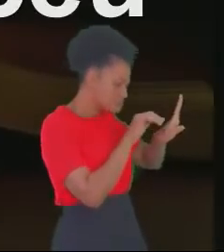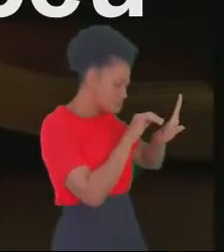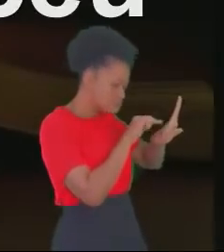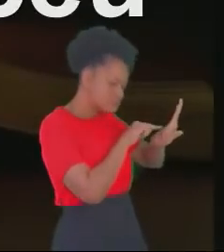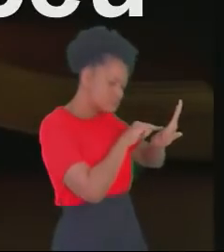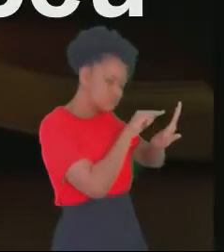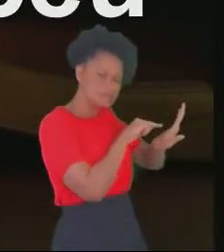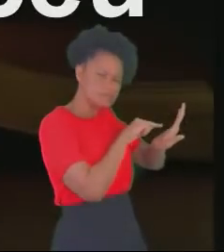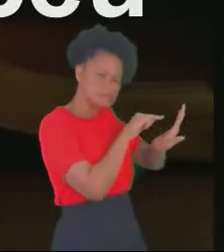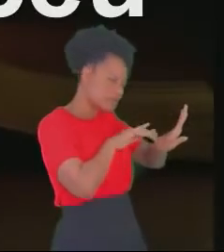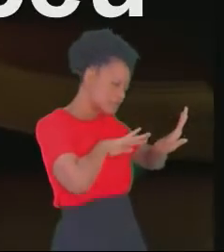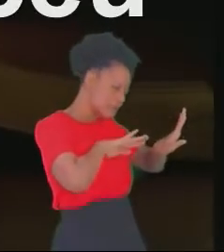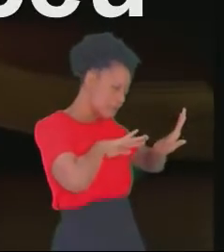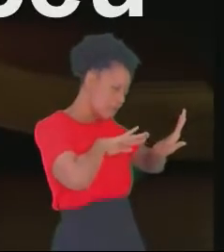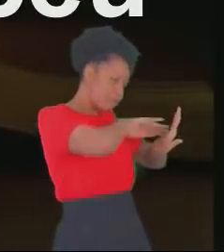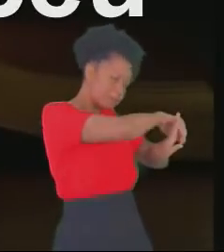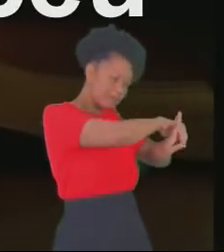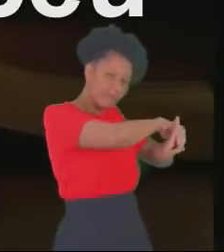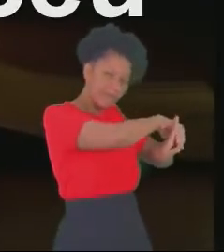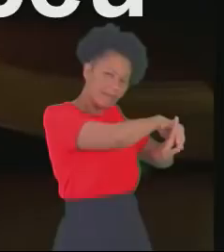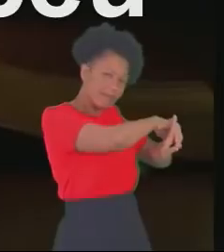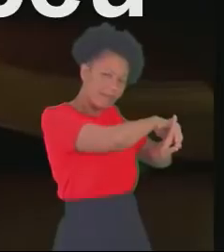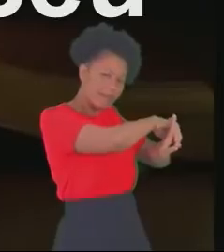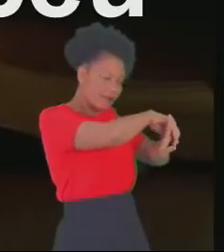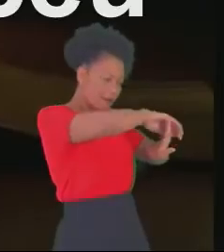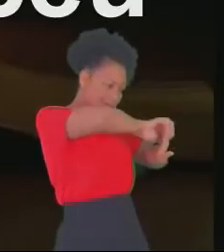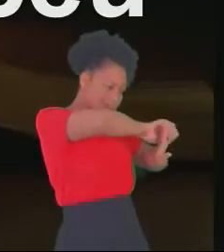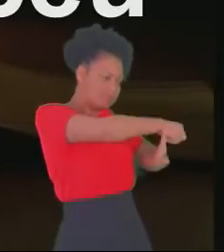fresta da porta.